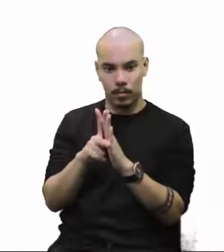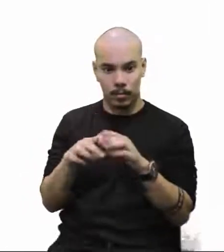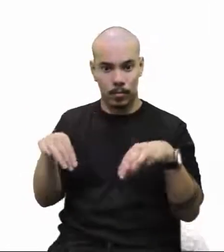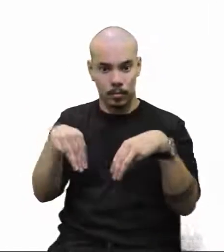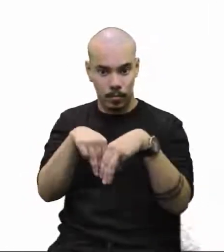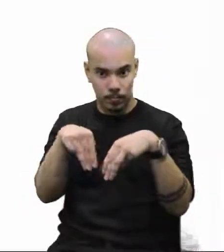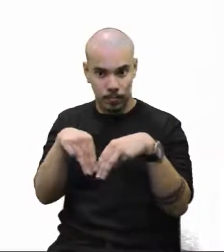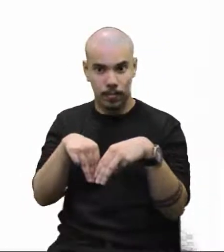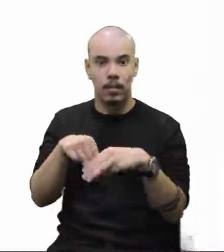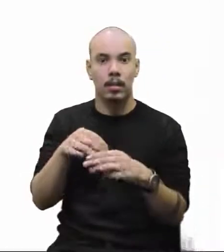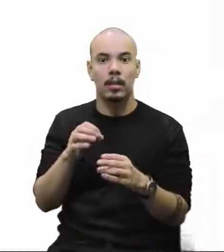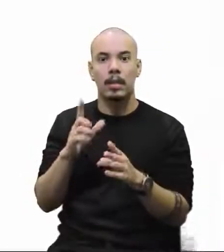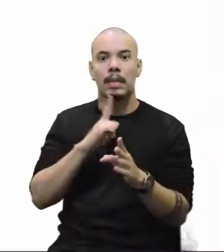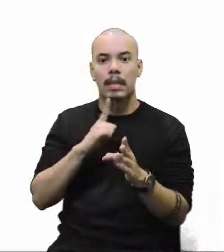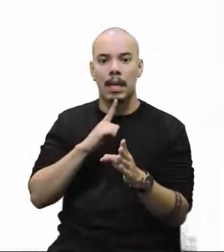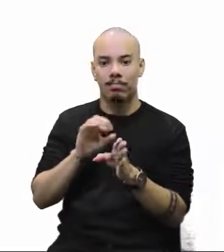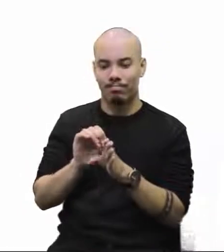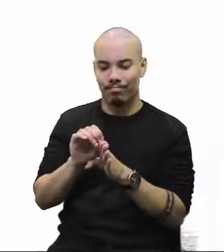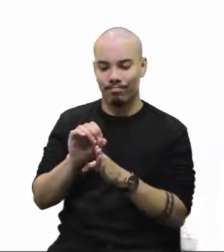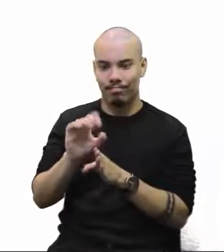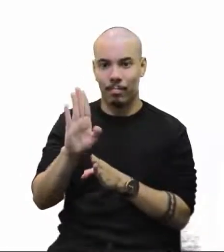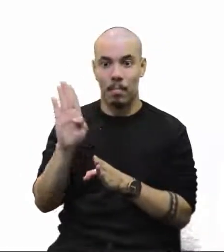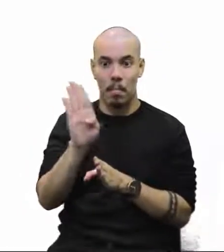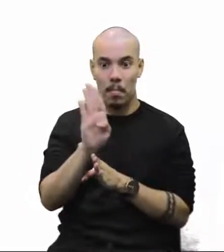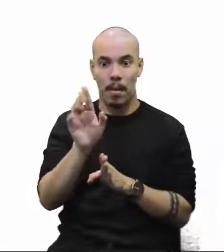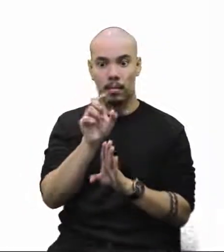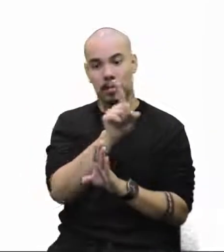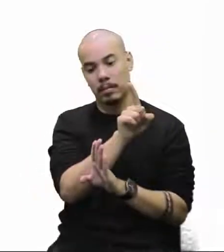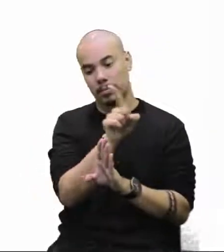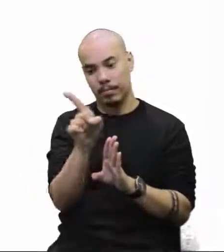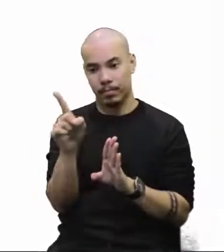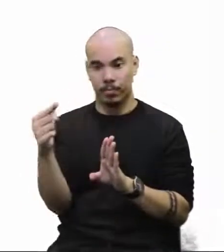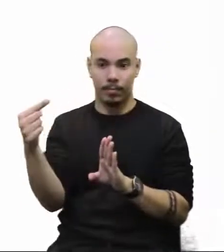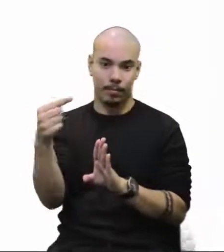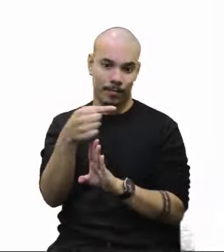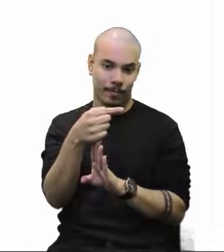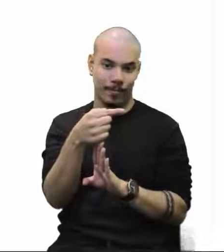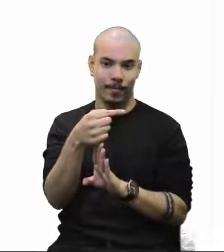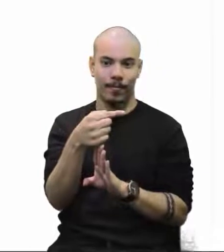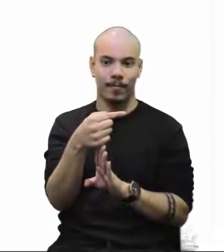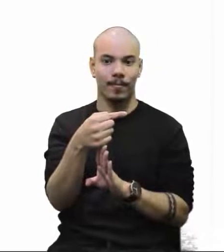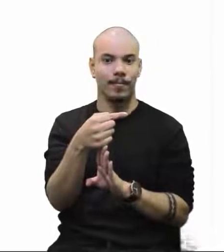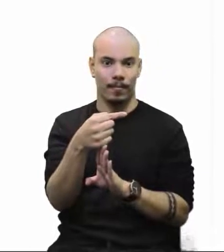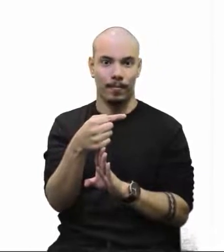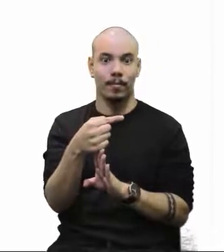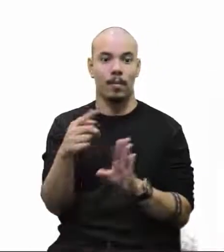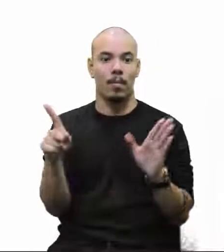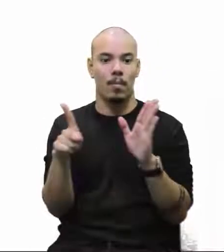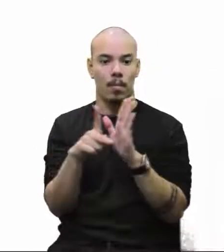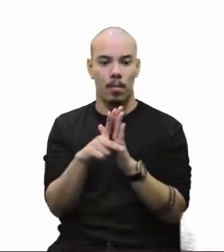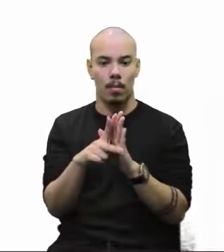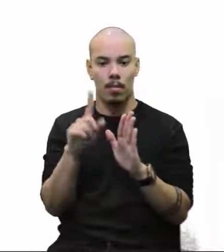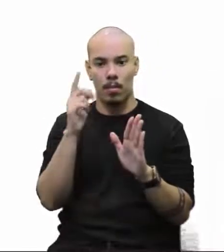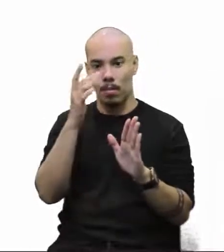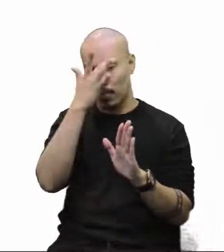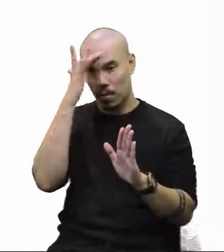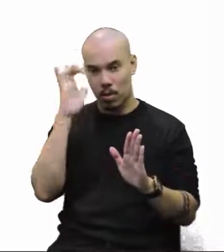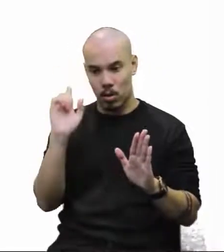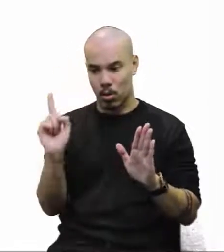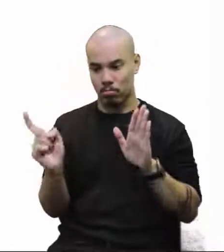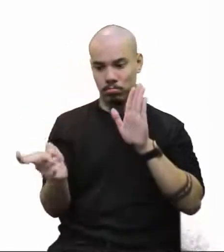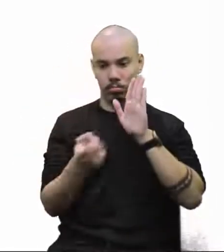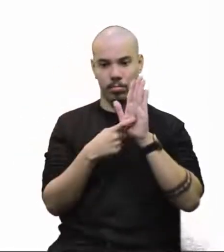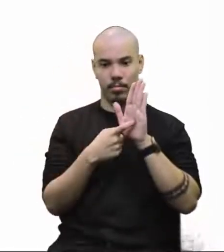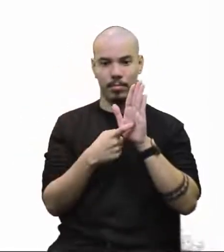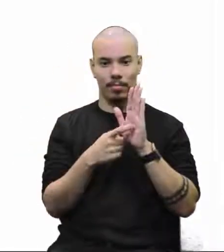B. Pode ver que aí o campo está saindo, né? Isso. Pontinho, indo em direção ao peito do observador, né? Como se fosse a